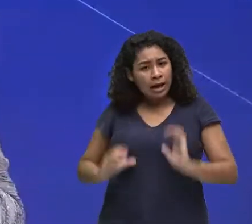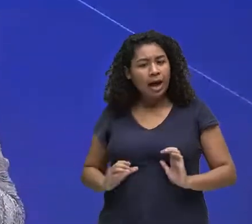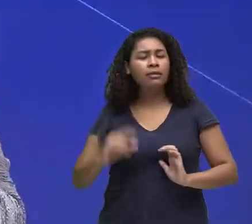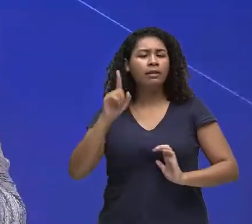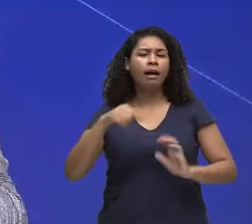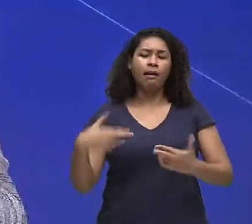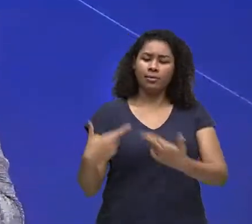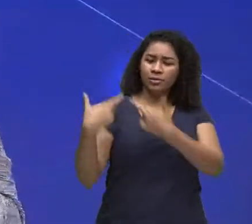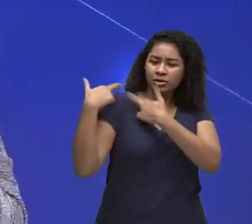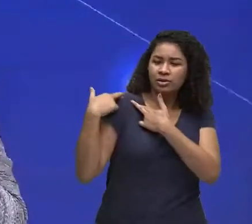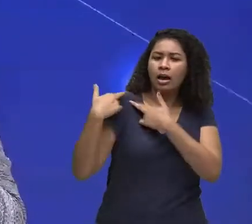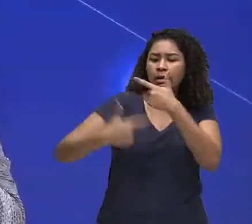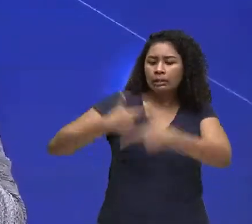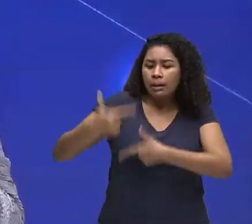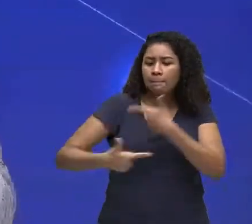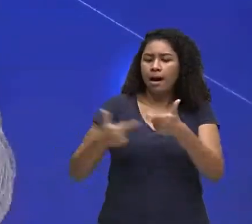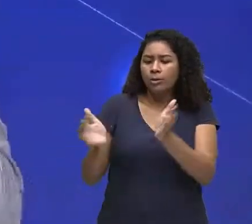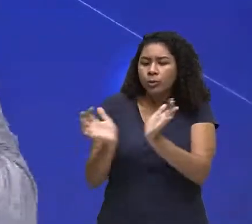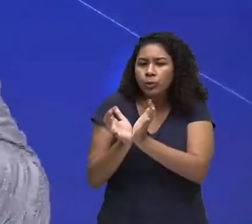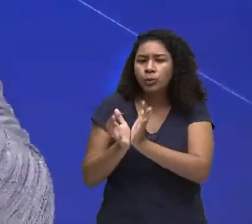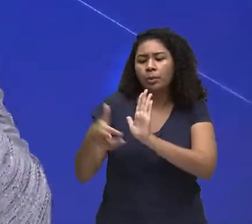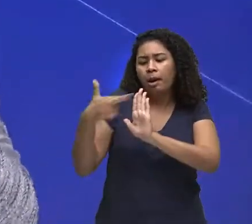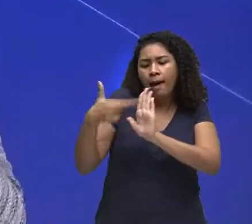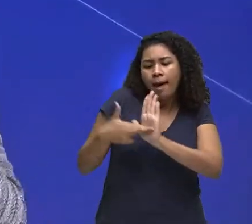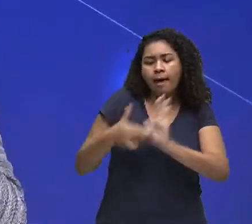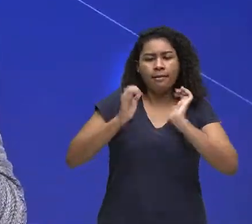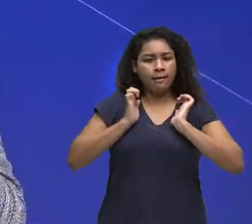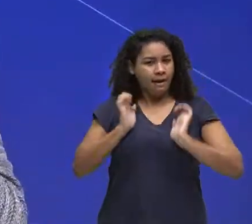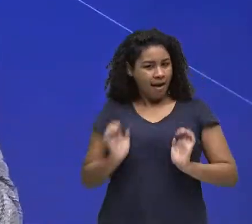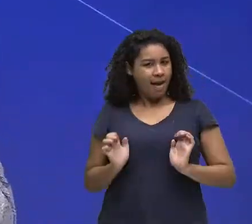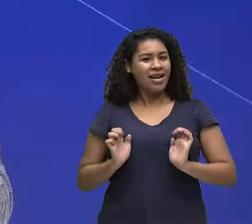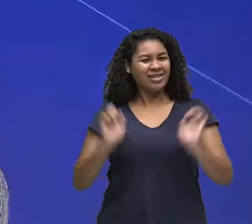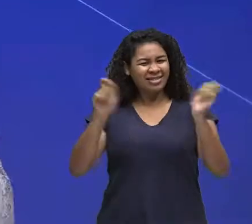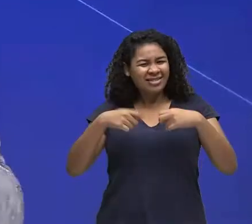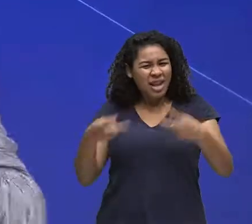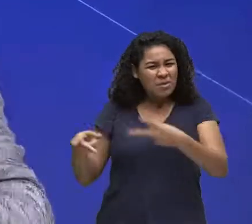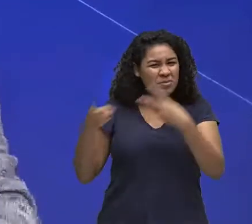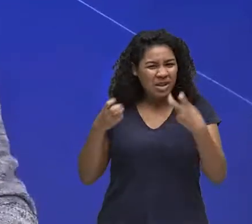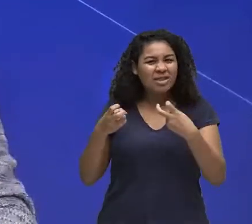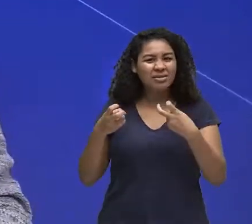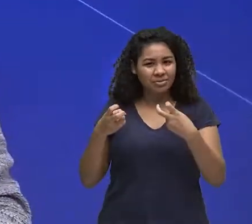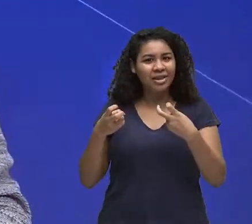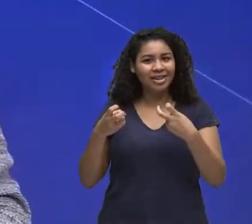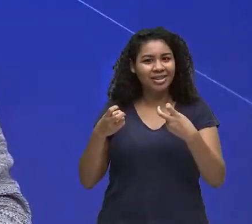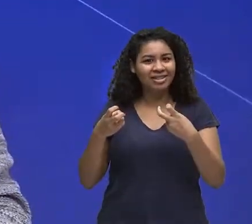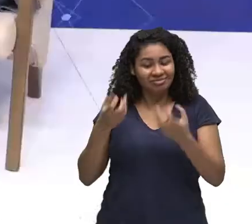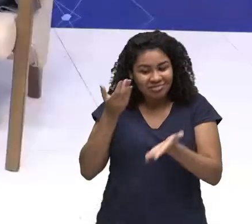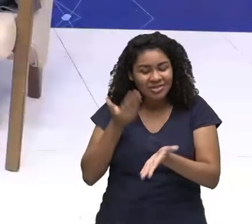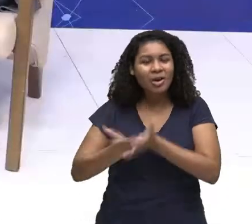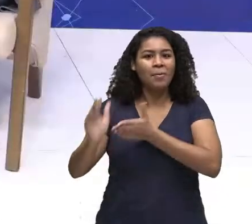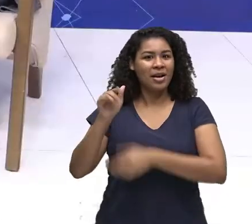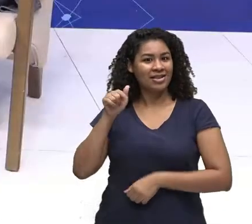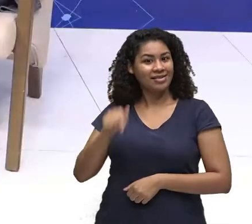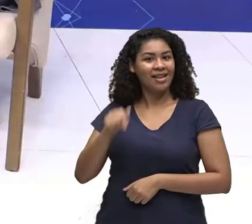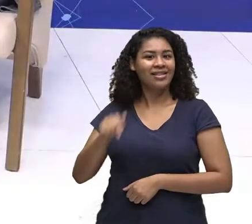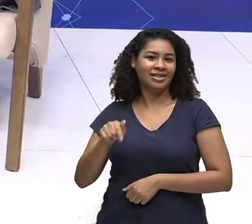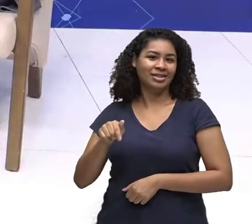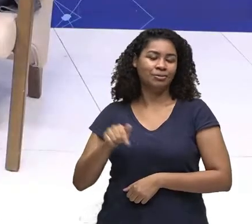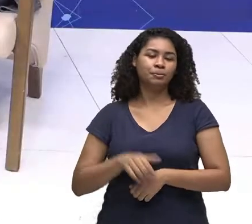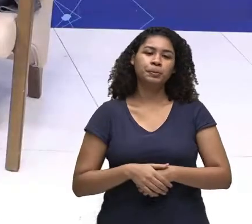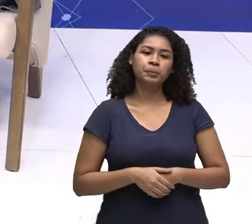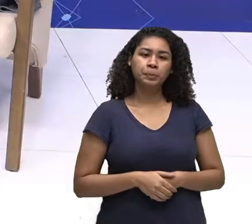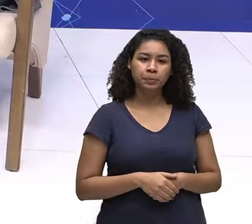trabalho coletivo, dos princípios éticos? Tu vê isso se potencializando a partir do esporte? Sim,